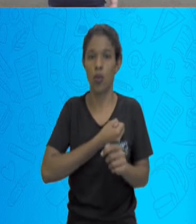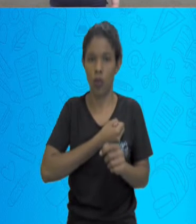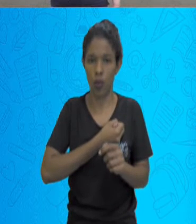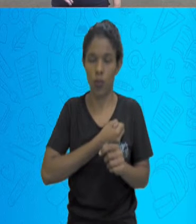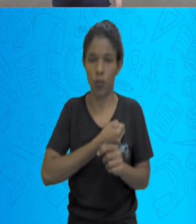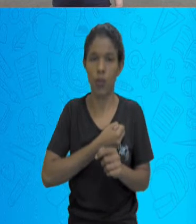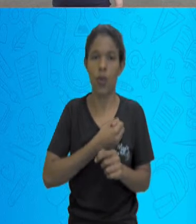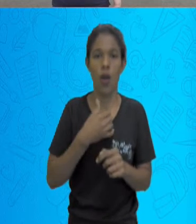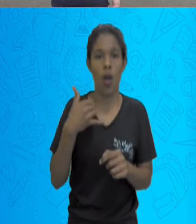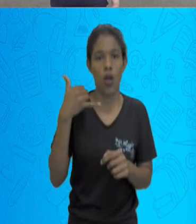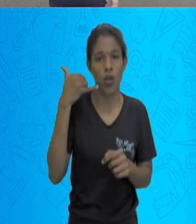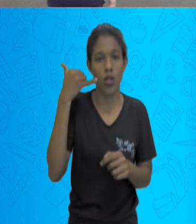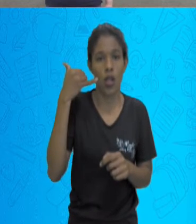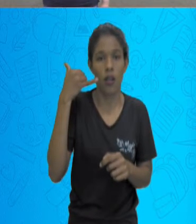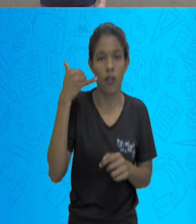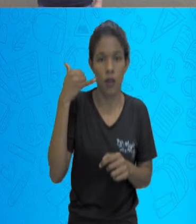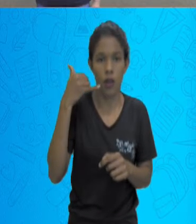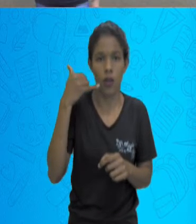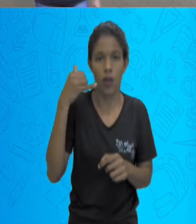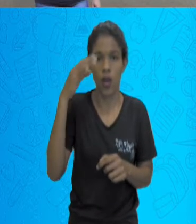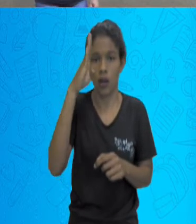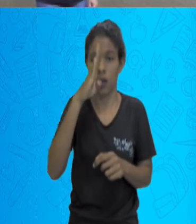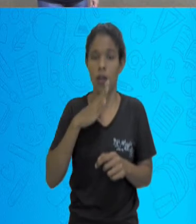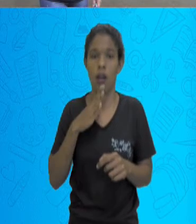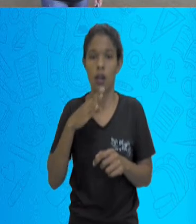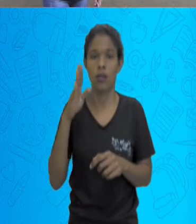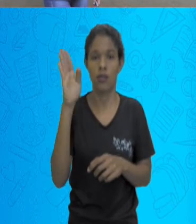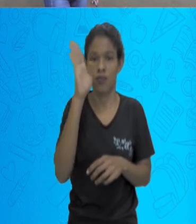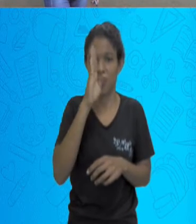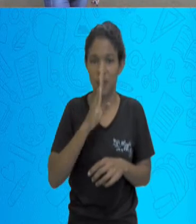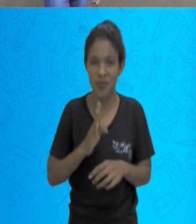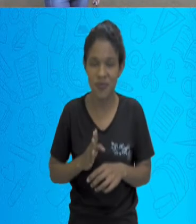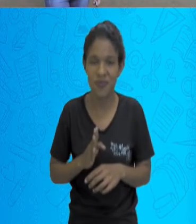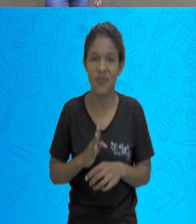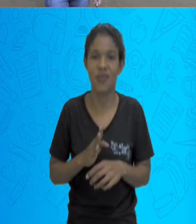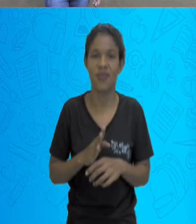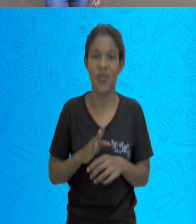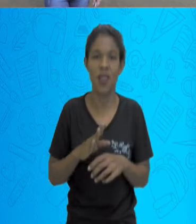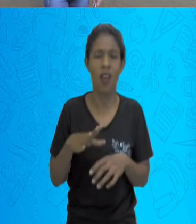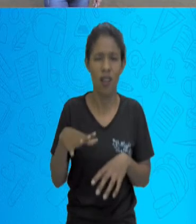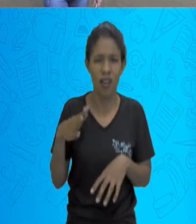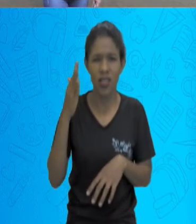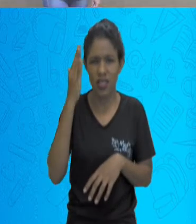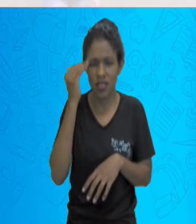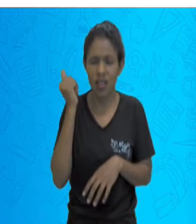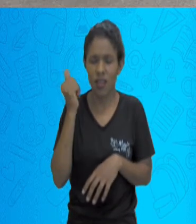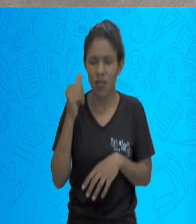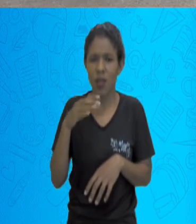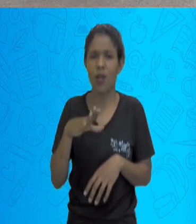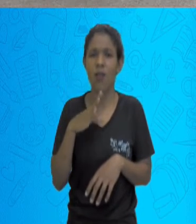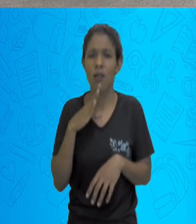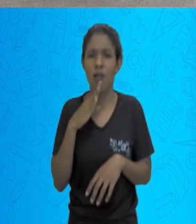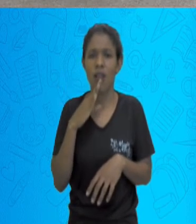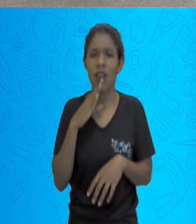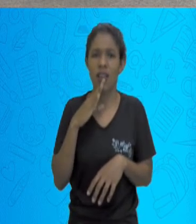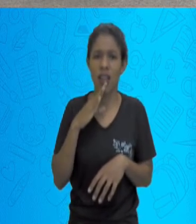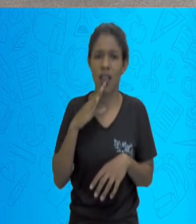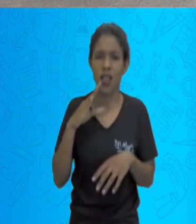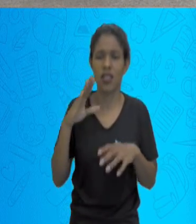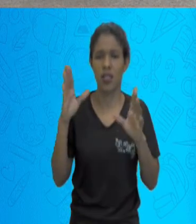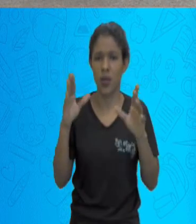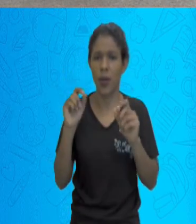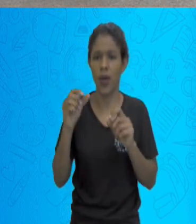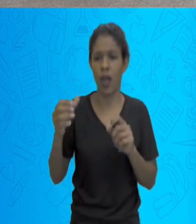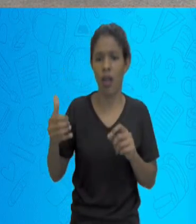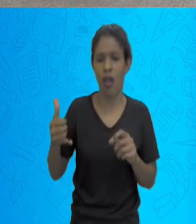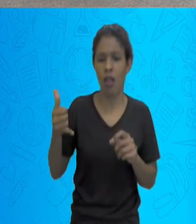Muitos talvez nem chegaram a conhecer aquele famoso orelhão, né? Que tanto foi usado no Brasil. Pois é, esse gráfico